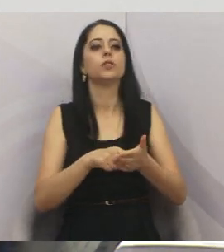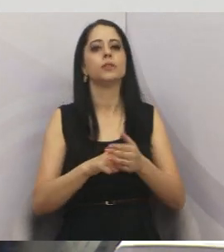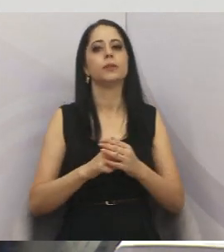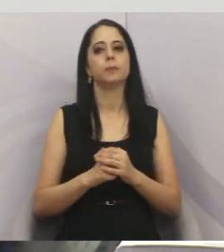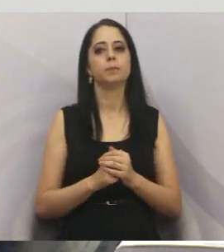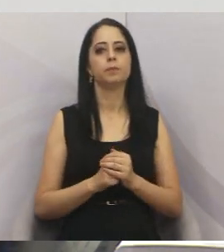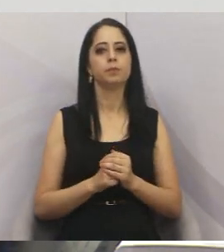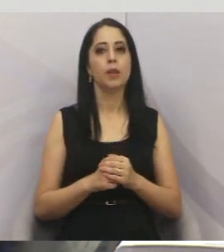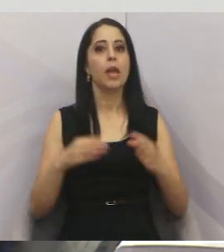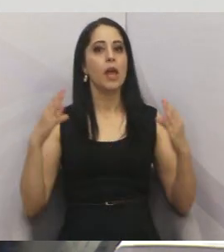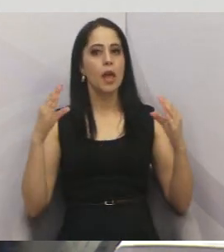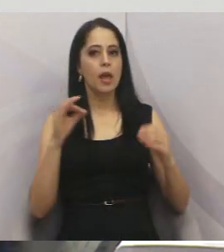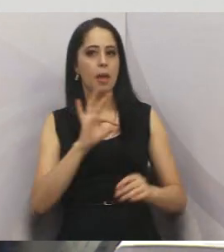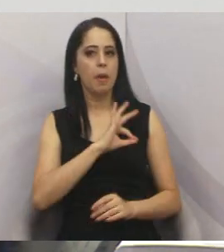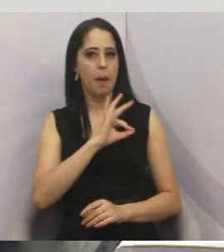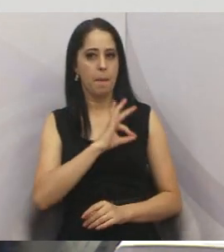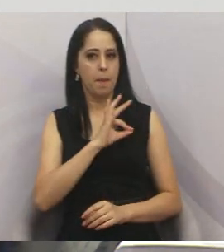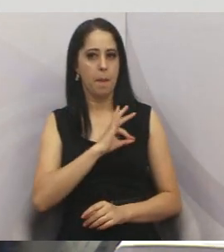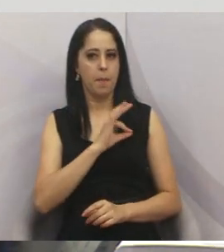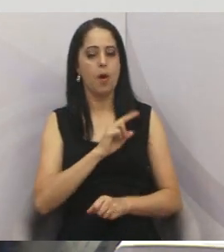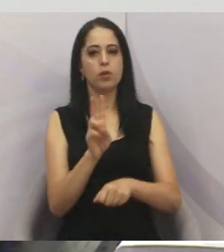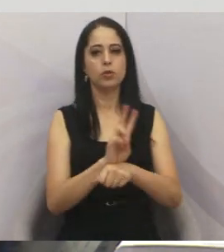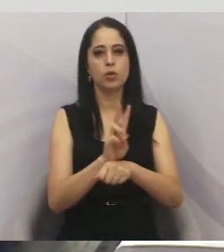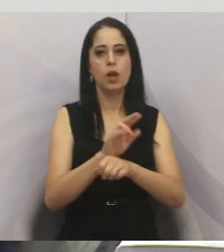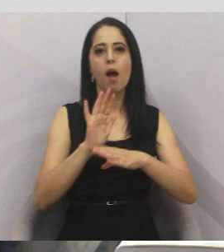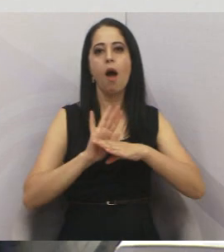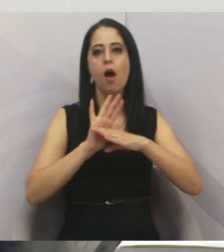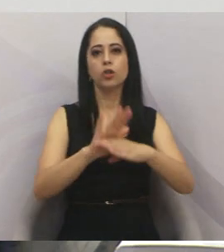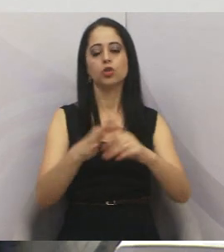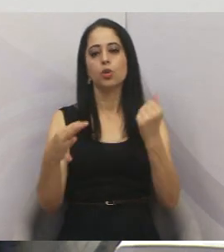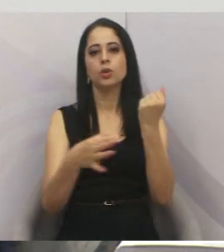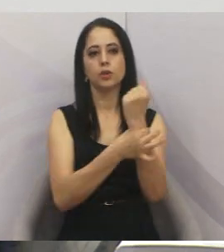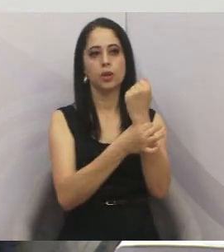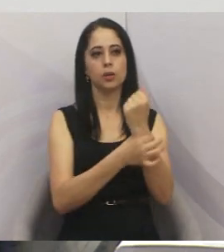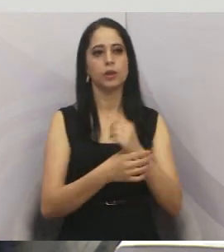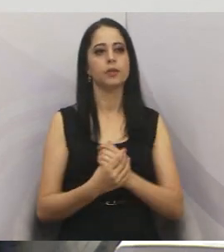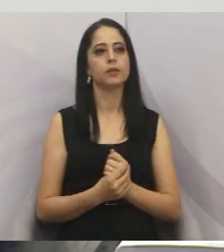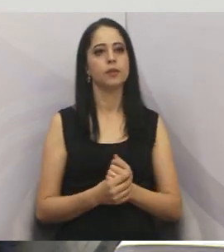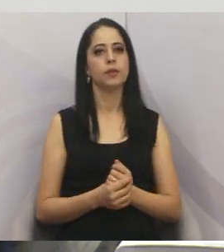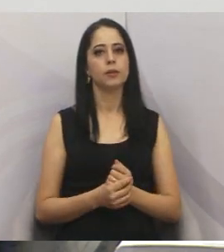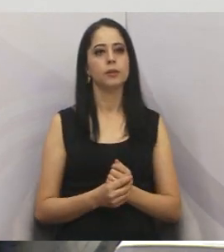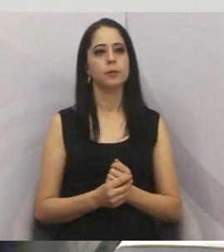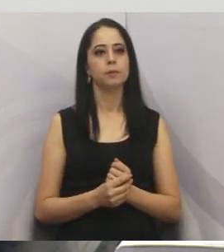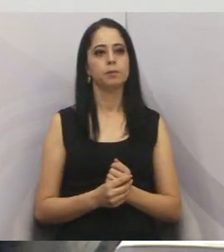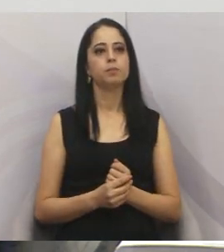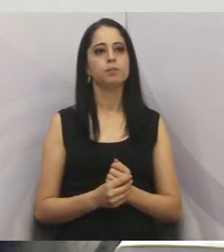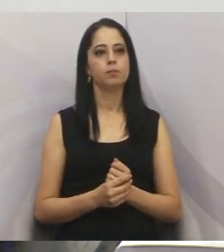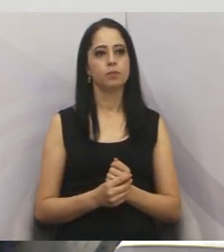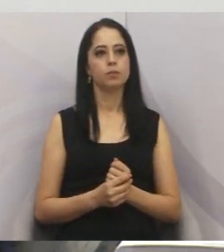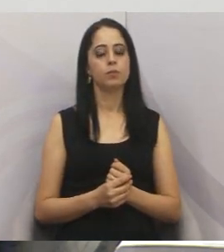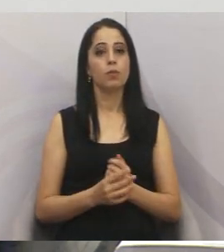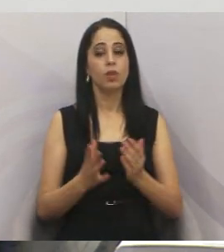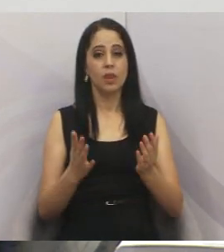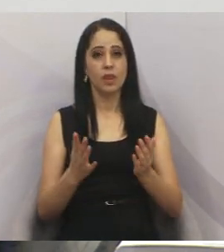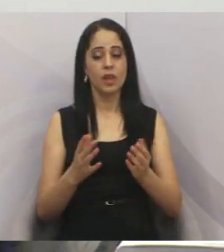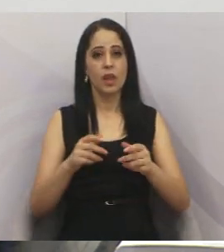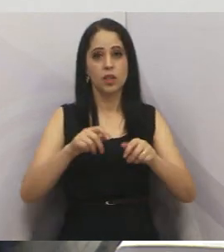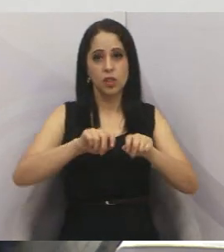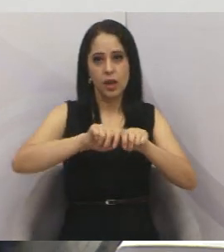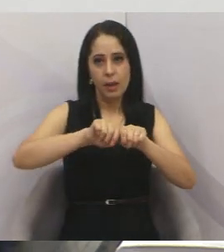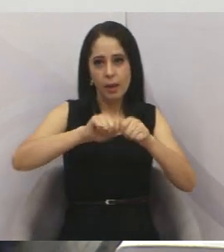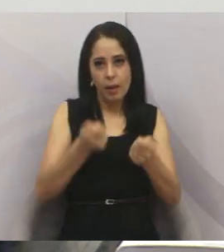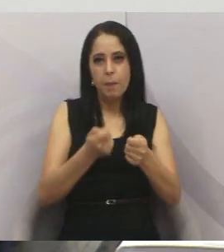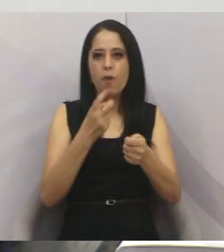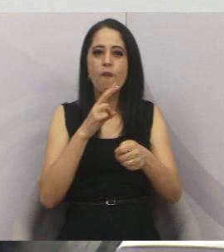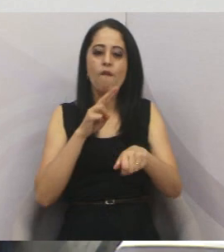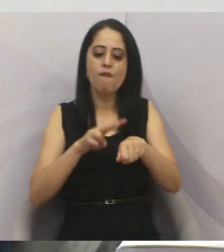Civil Municipal. Foi feita a contagem das 200 cédulas e abertos os trabalhos, com o descerramento do lacre verde na